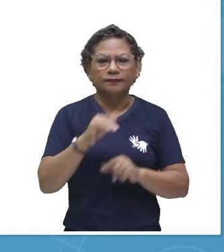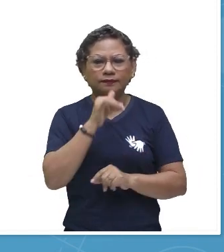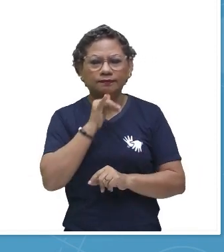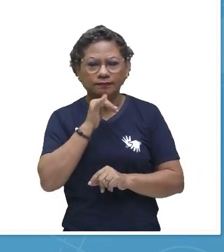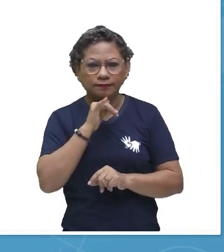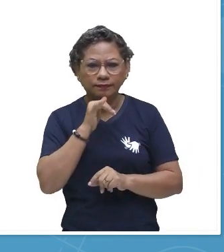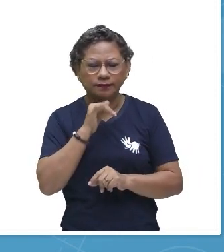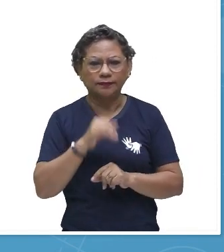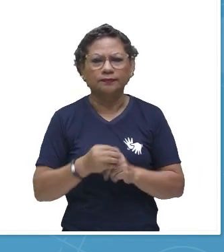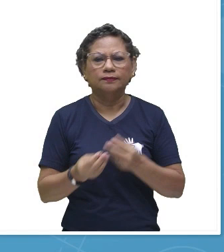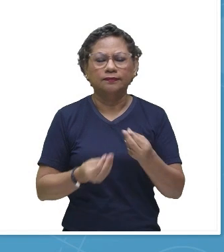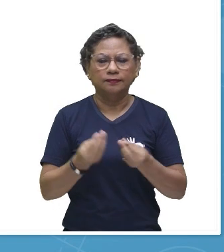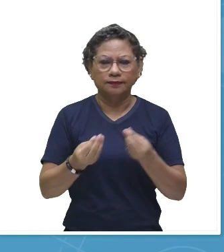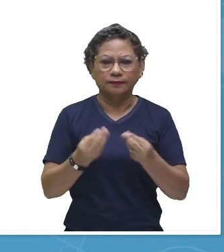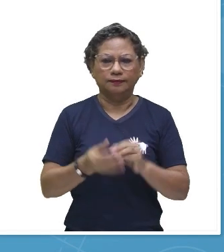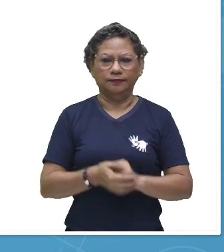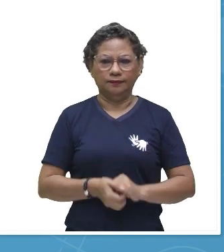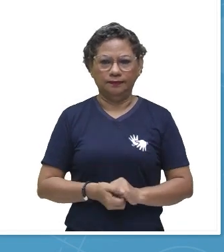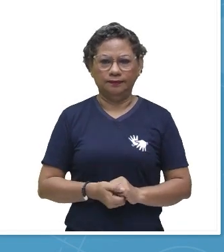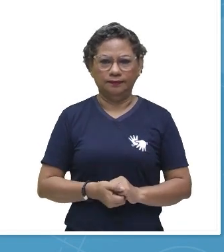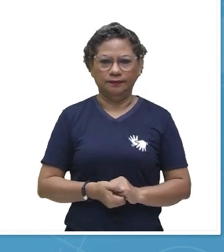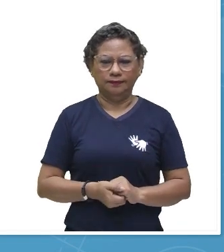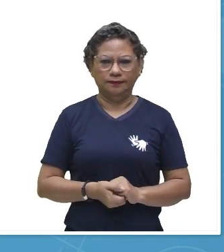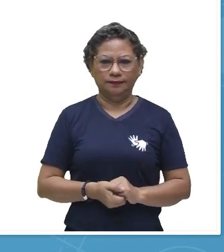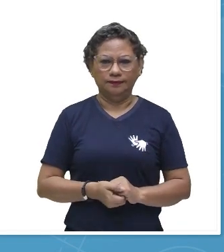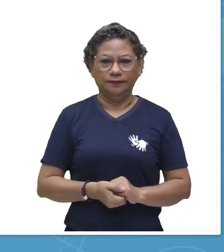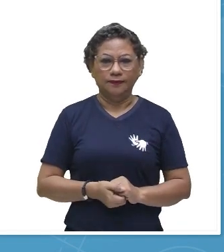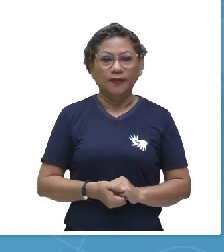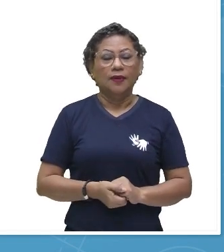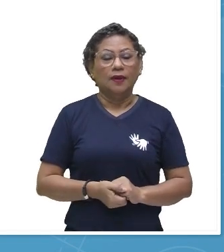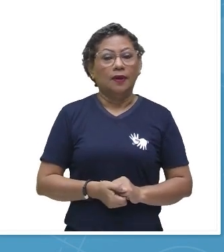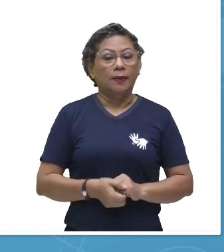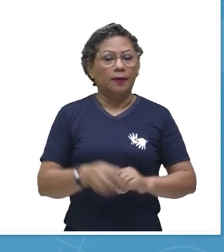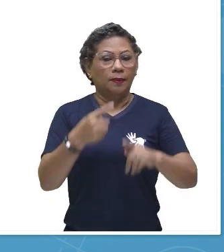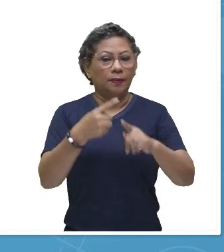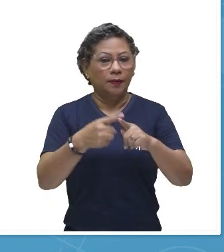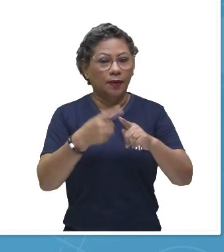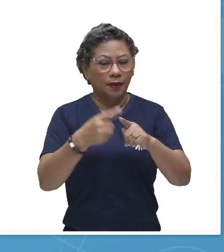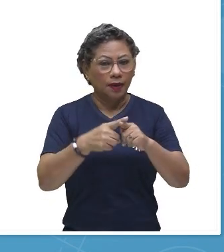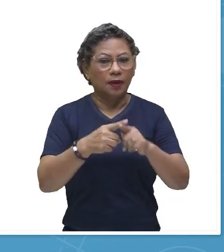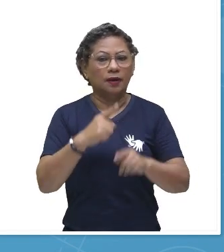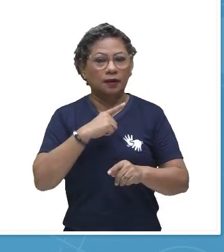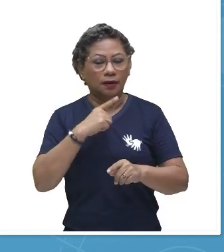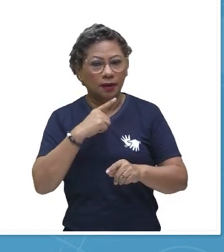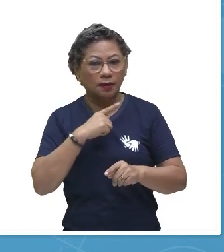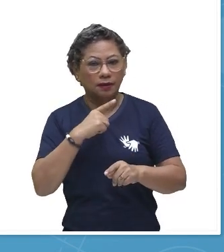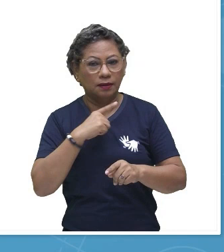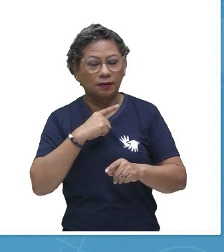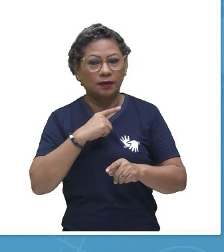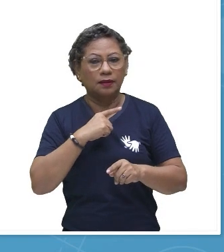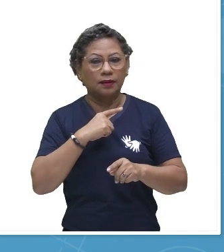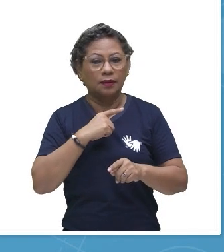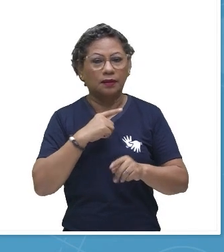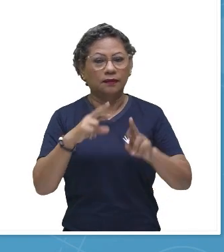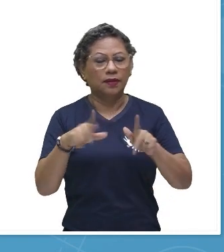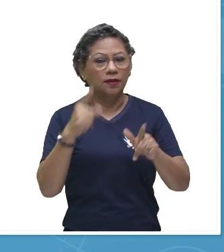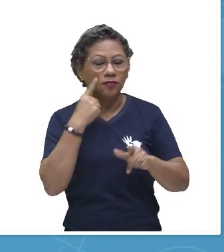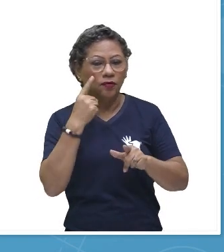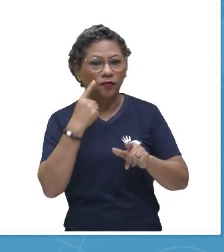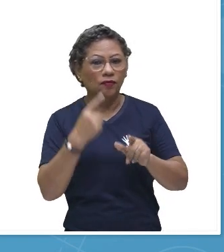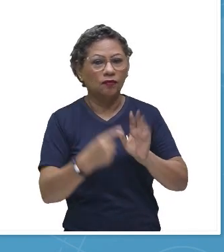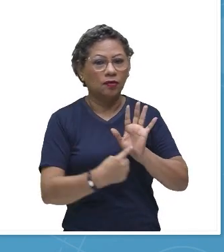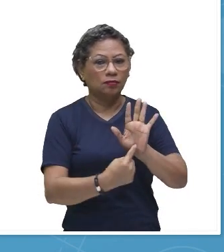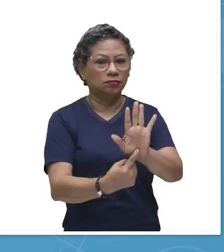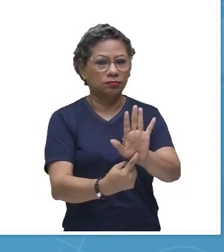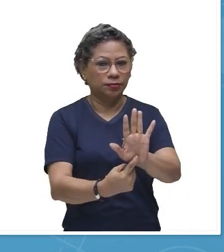retas perpendiculares são um caso específico das retas concorrentes. Eu vou colocar elas aqui ao lado para